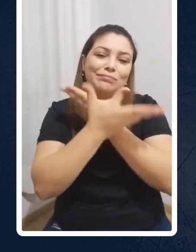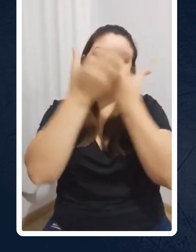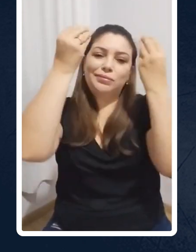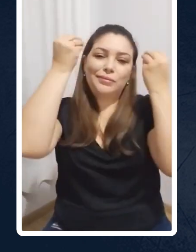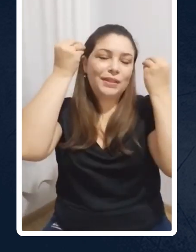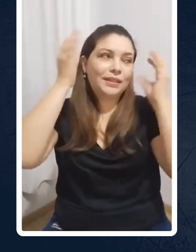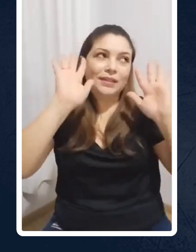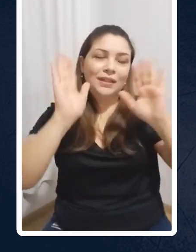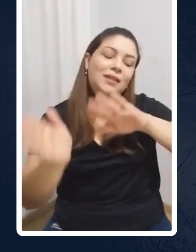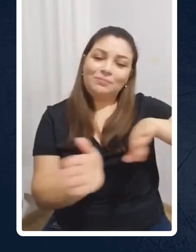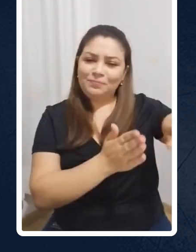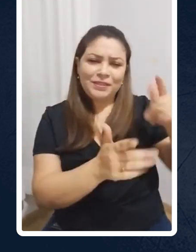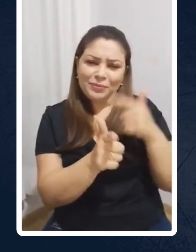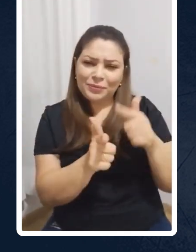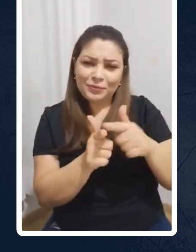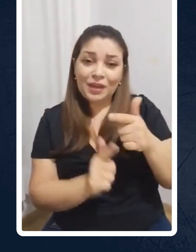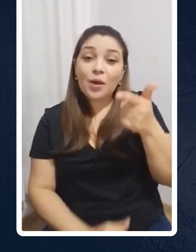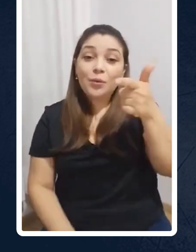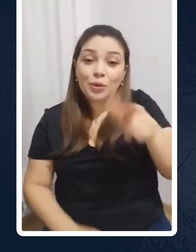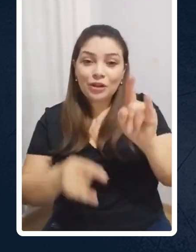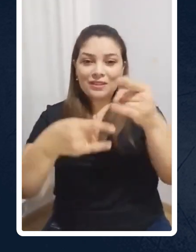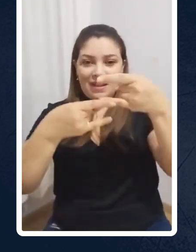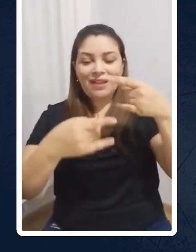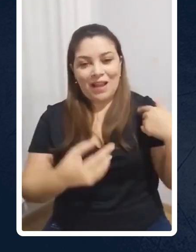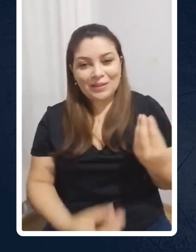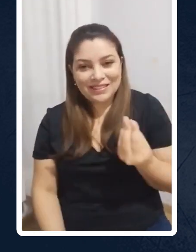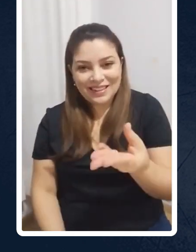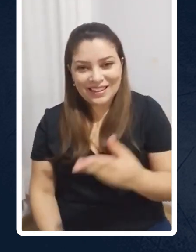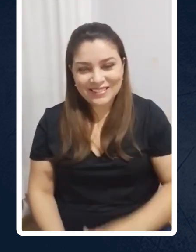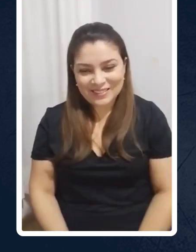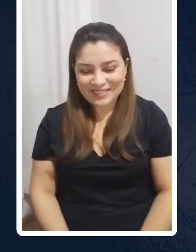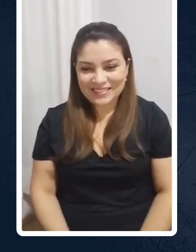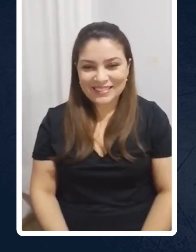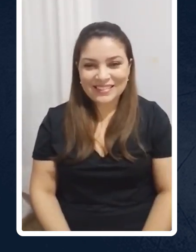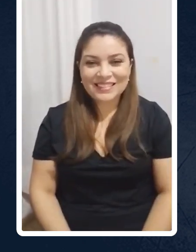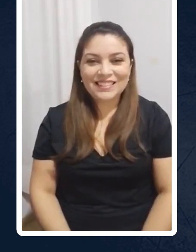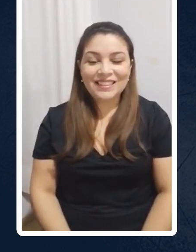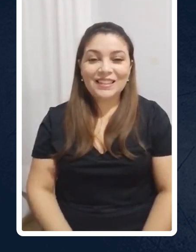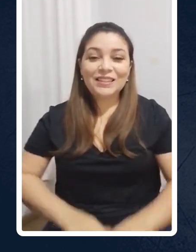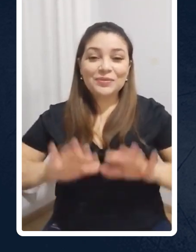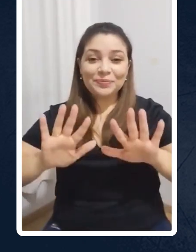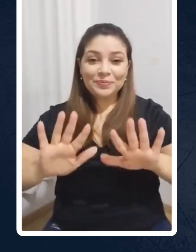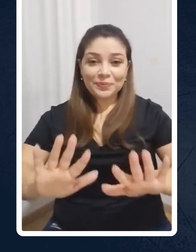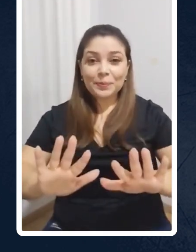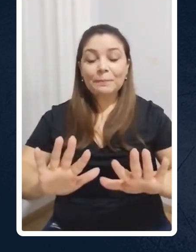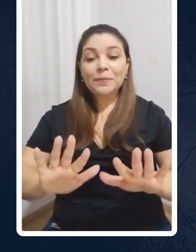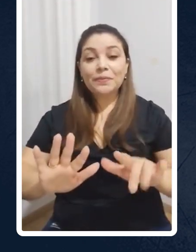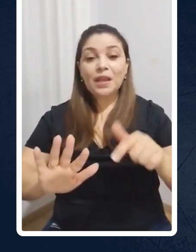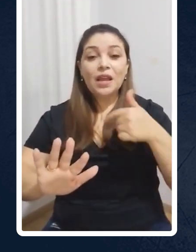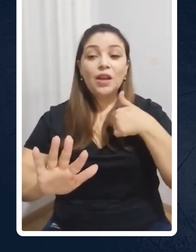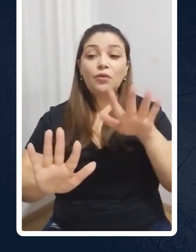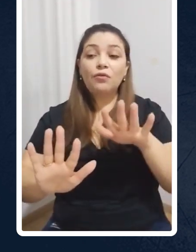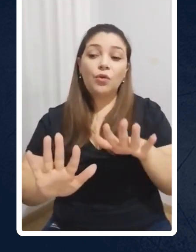tem problema, fica para a próxima. Né? Eu vou simular com outro objeto. Vocês são